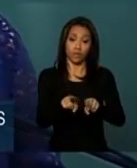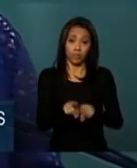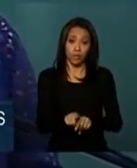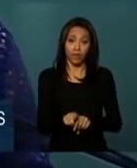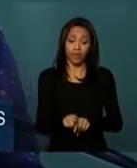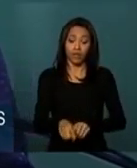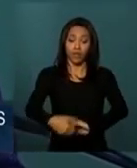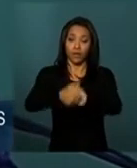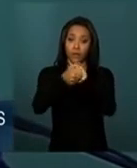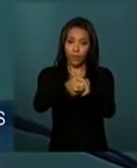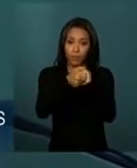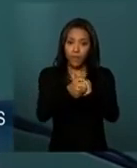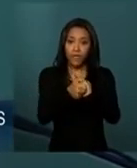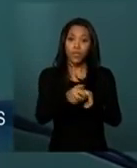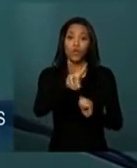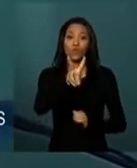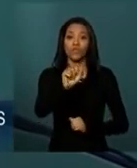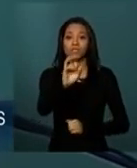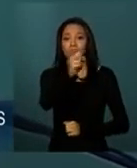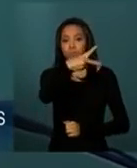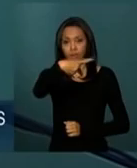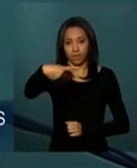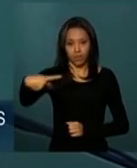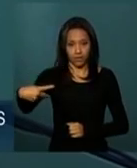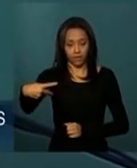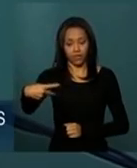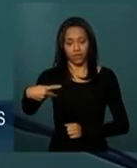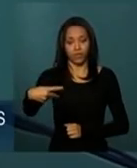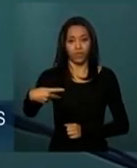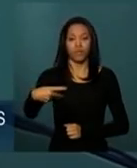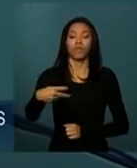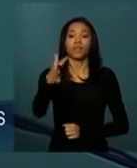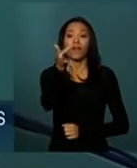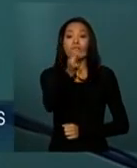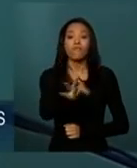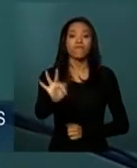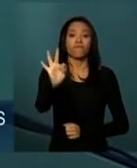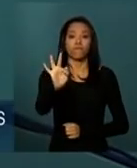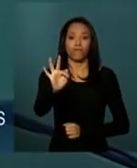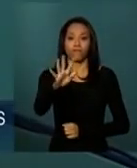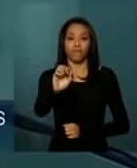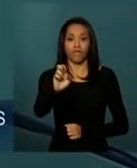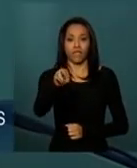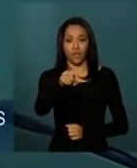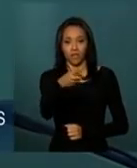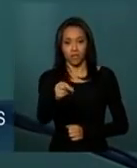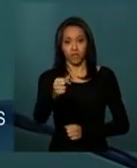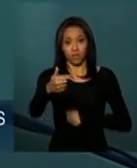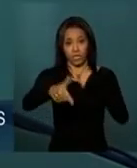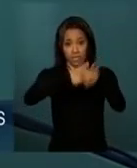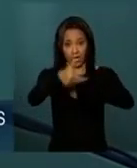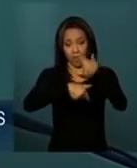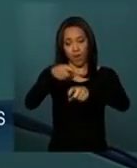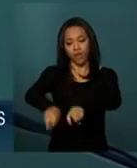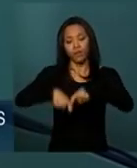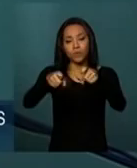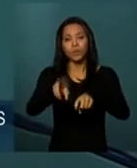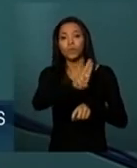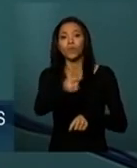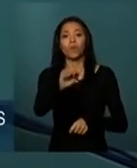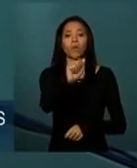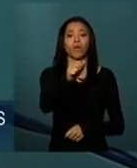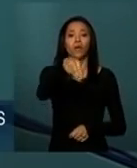Cumprimento o vice-presidente da Federação dos Trabalhadores na Agricultura do Piauí, Antônio José da